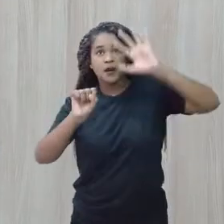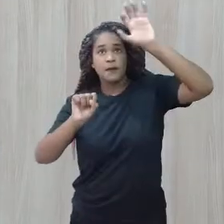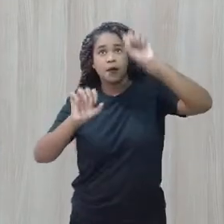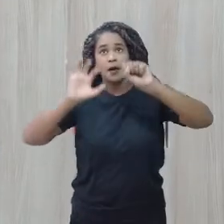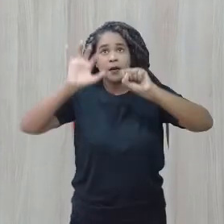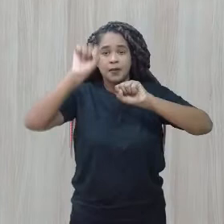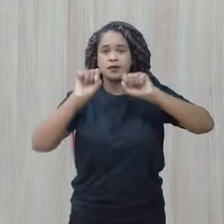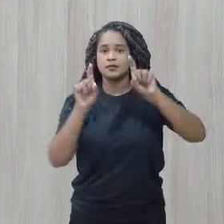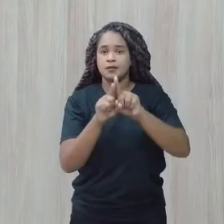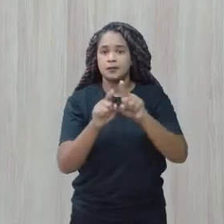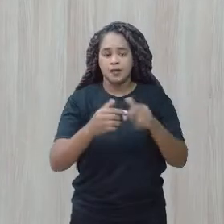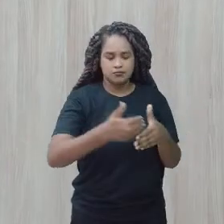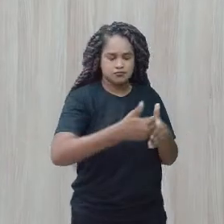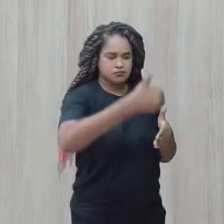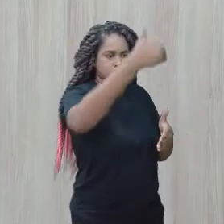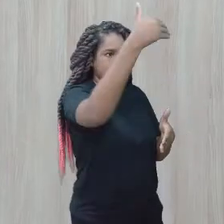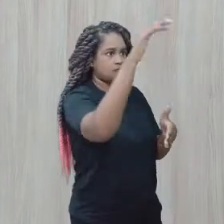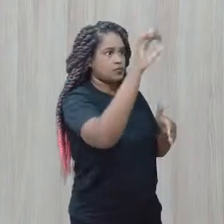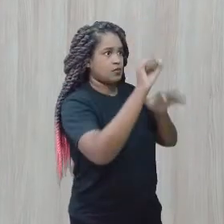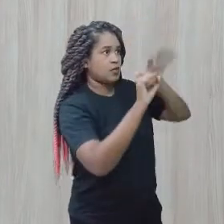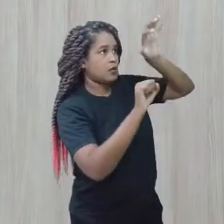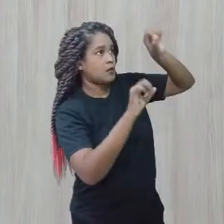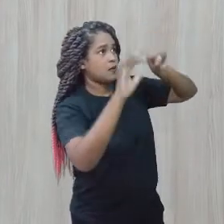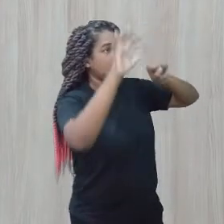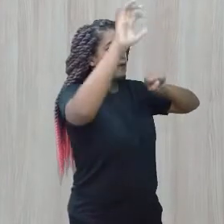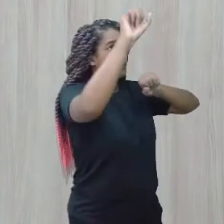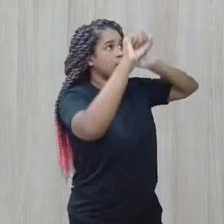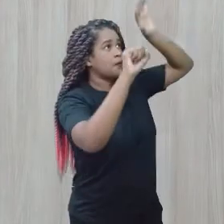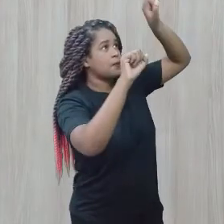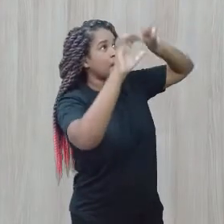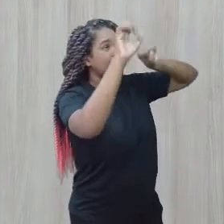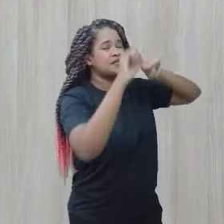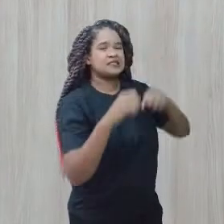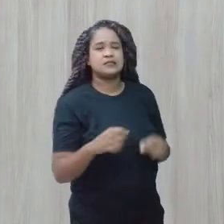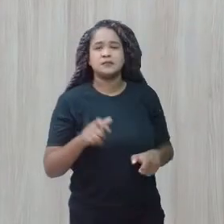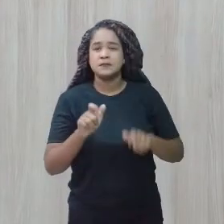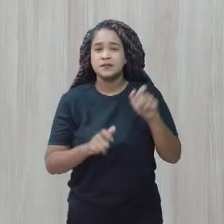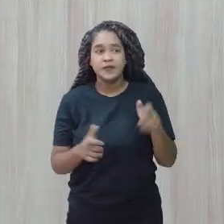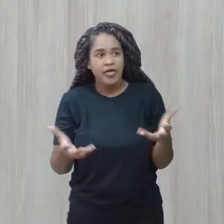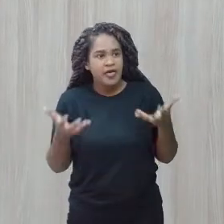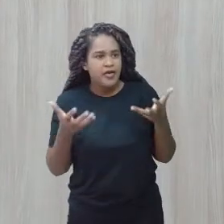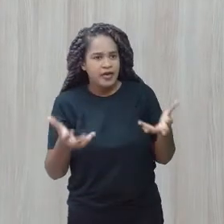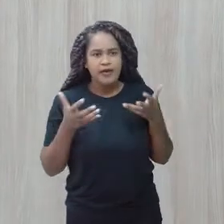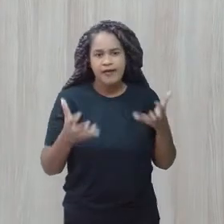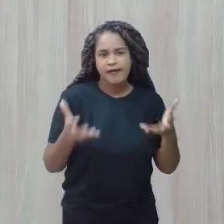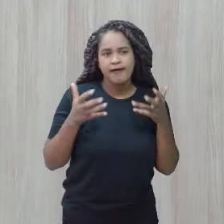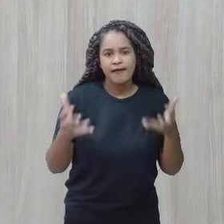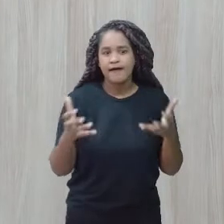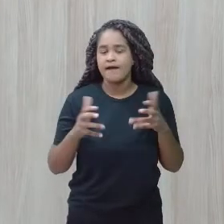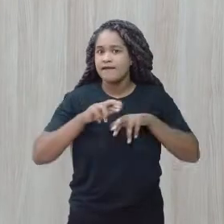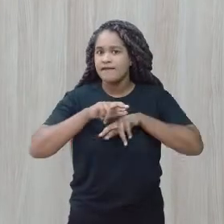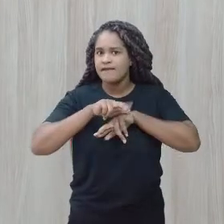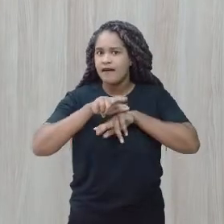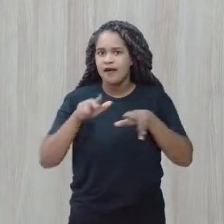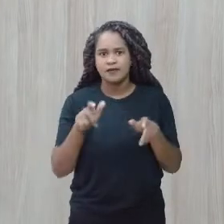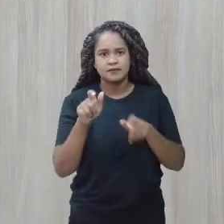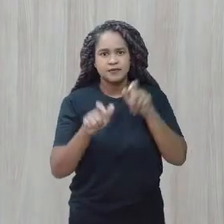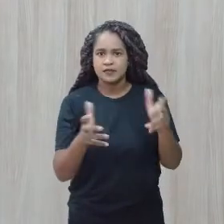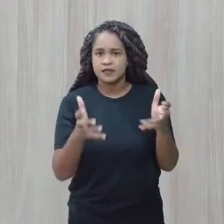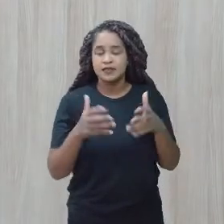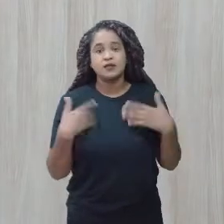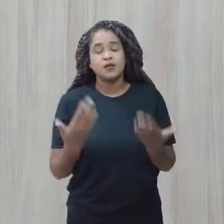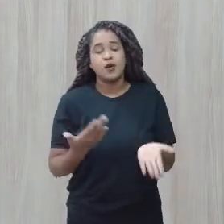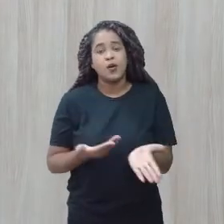paredões que eram escalados, começaram a ser muito disputados, as pessoas começaram a usar aquelas correntes